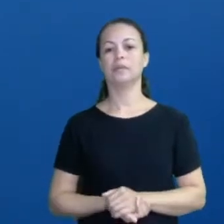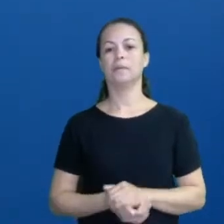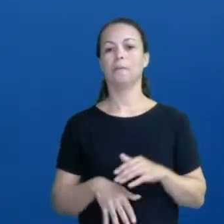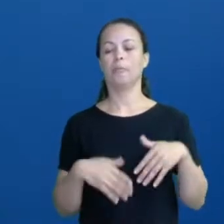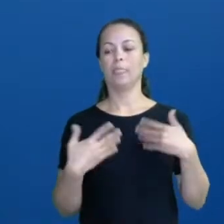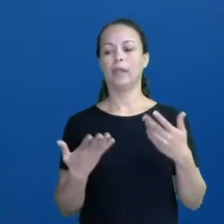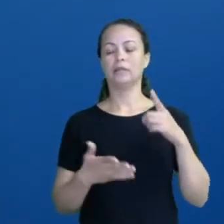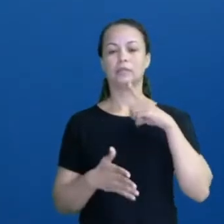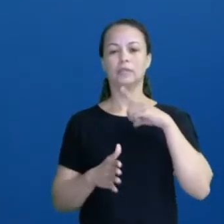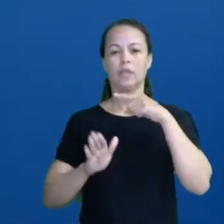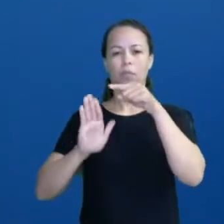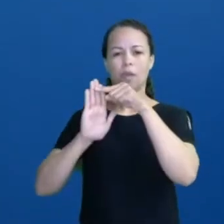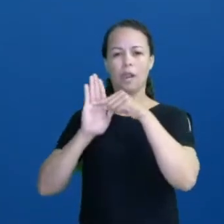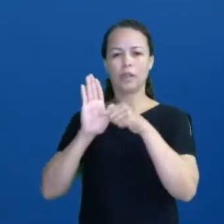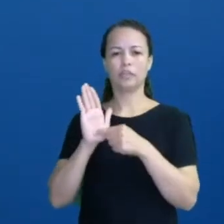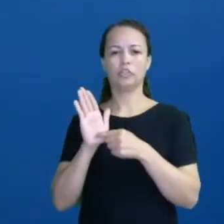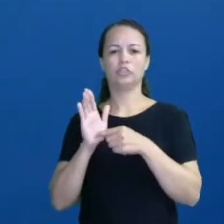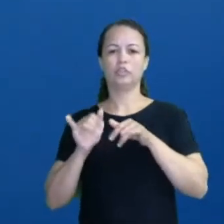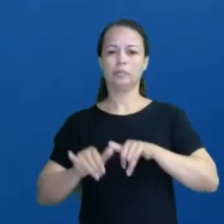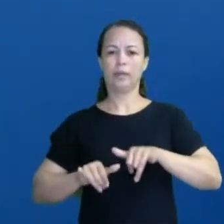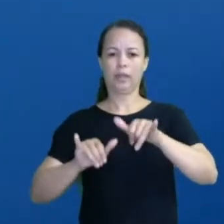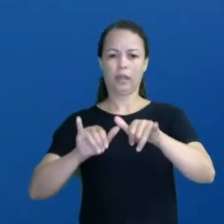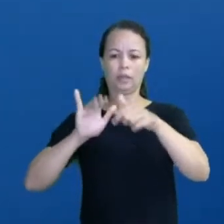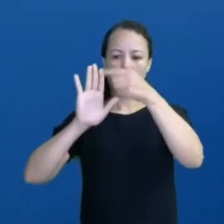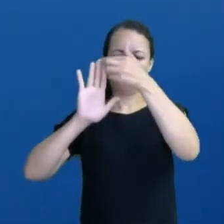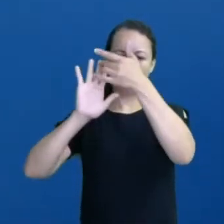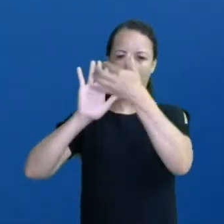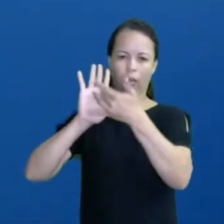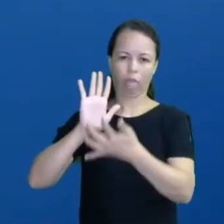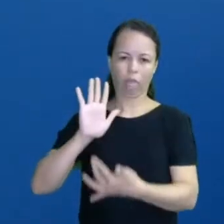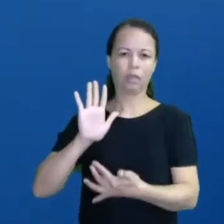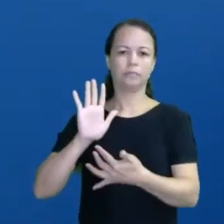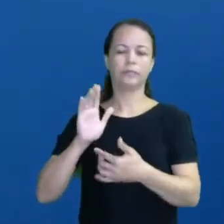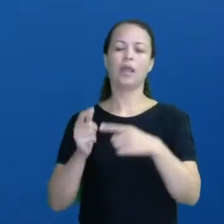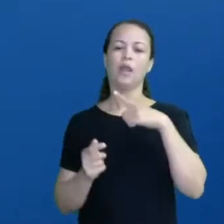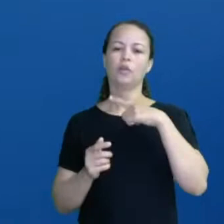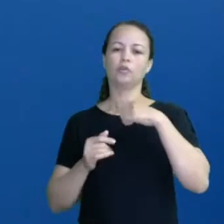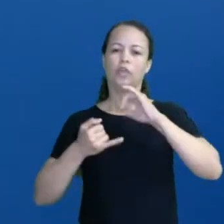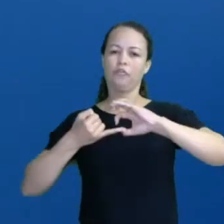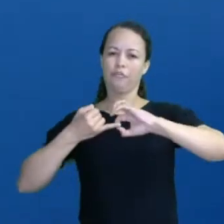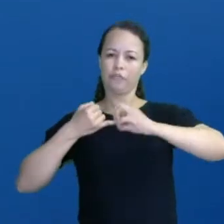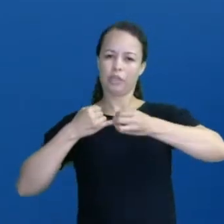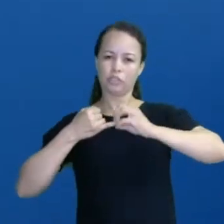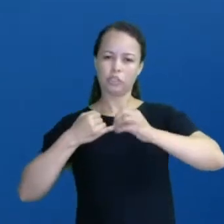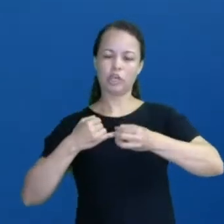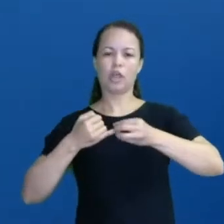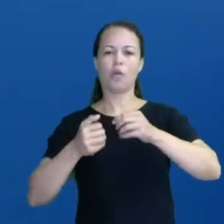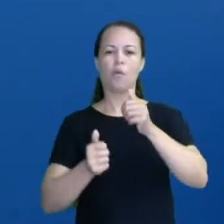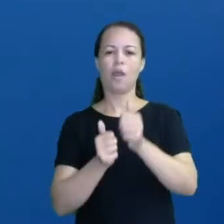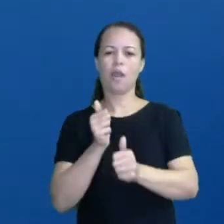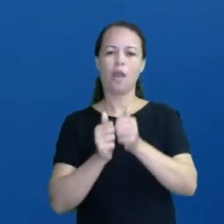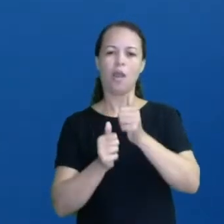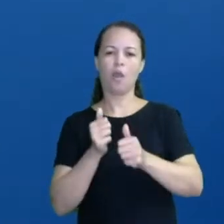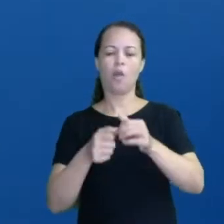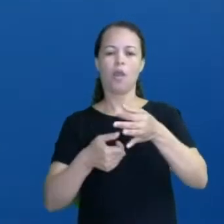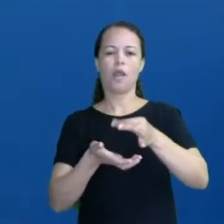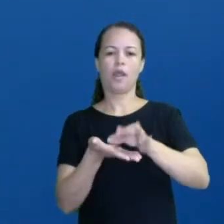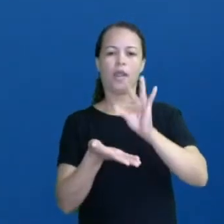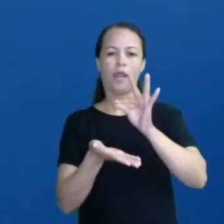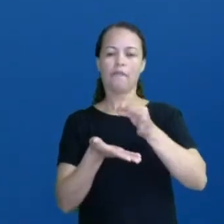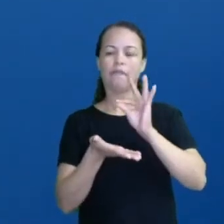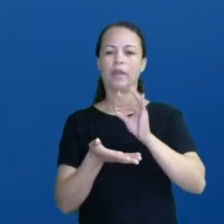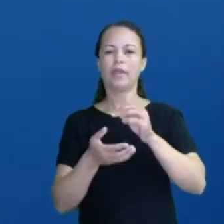lista de mercado. Essa lista já é um pouquinho mais extensa. Aí ela tem feijão, arroz,